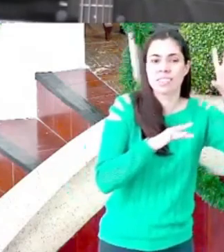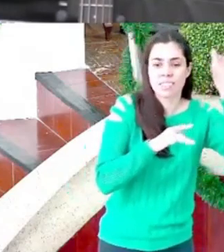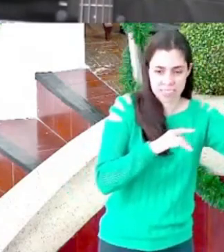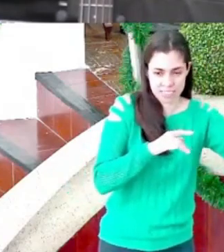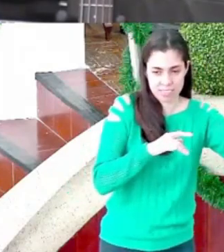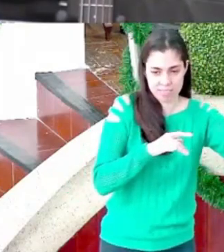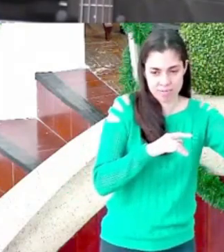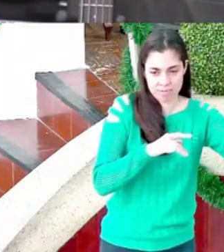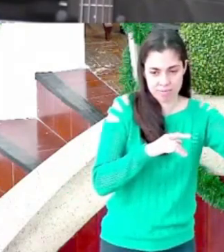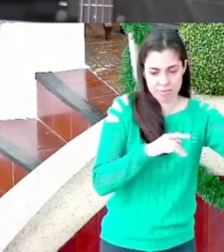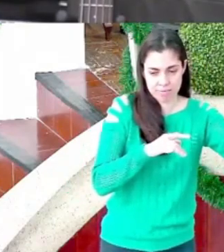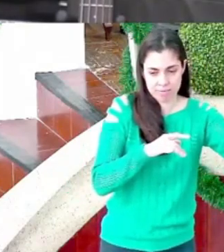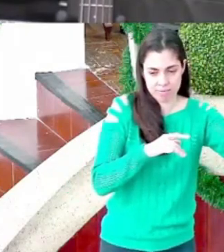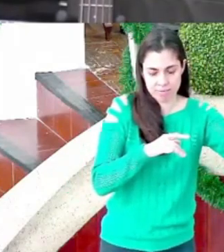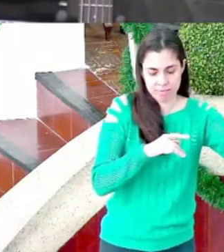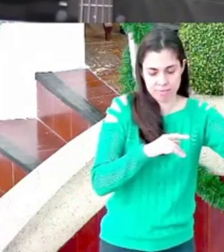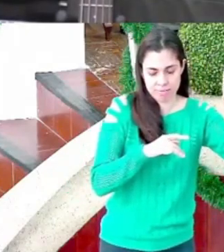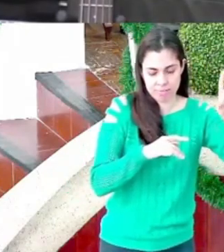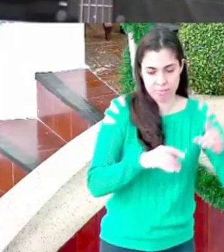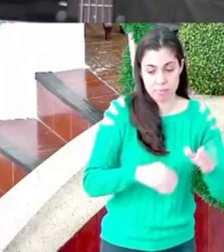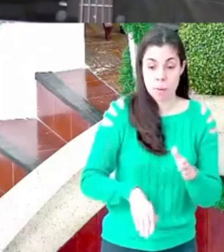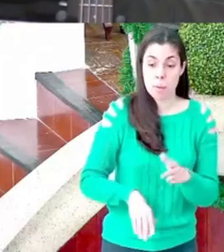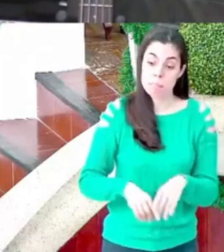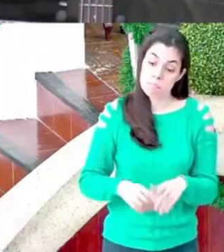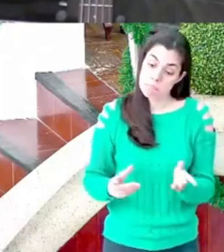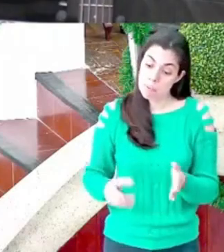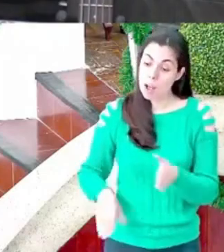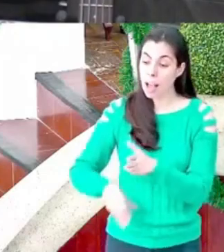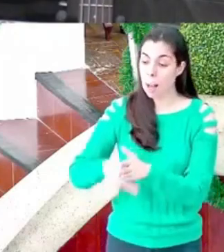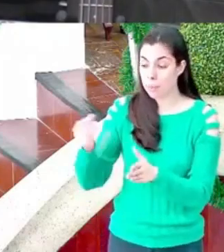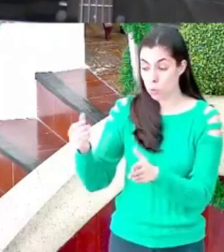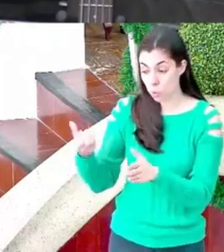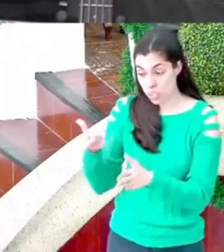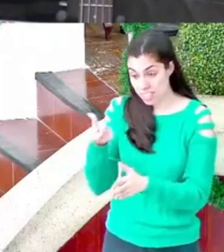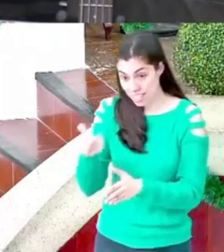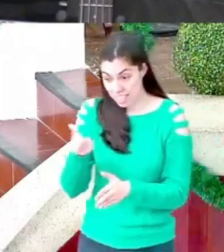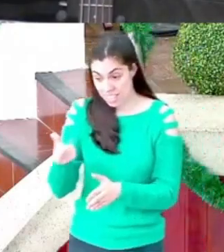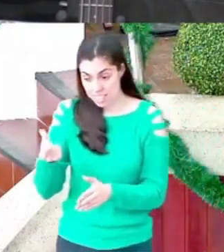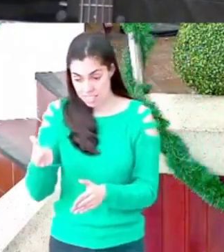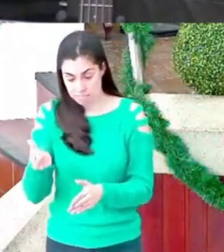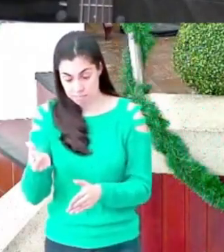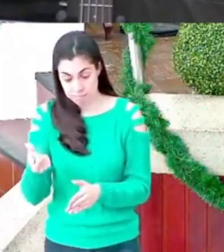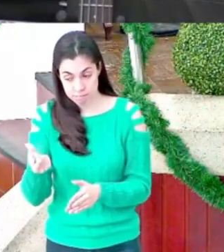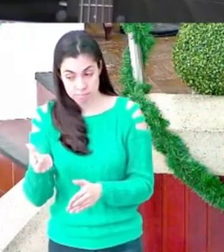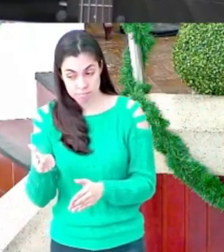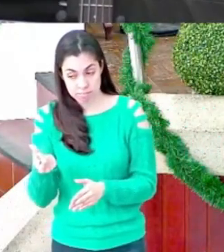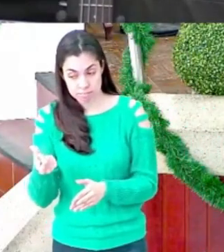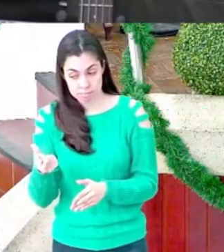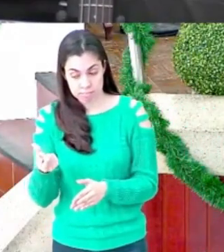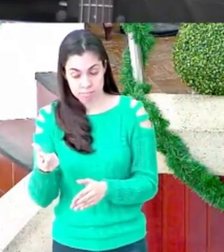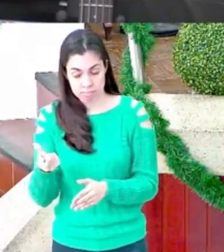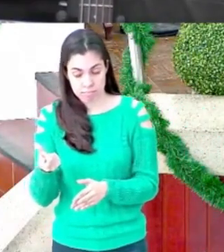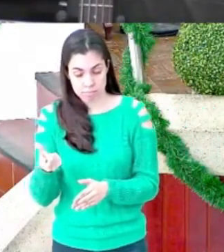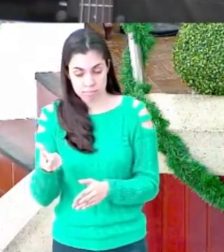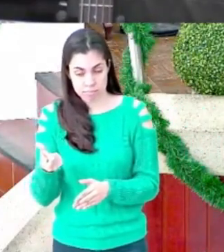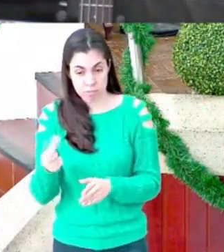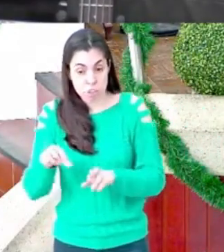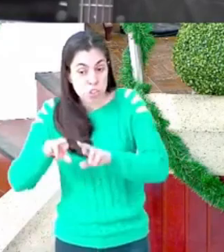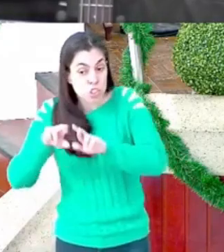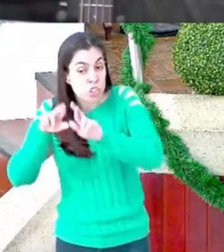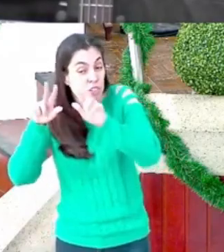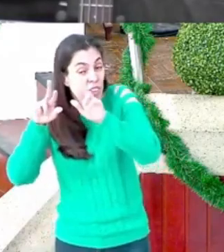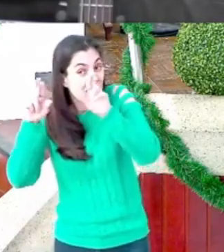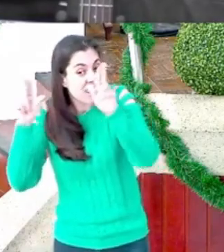No entanto, o capítulo 6, verso 1, nos remete a uma outra